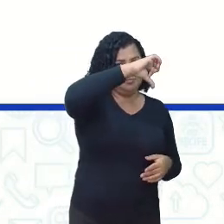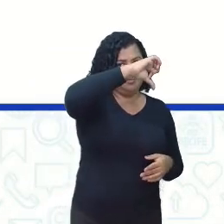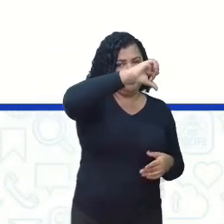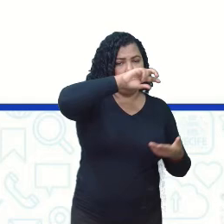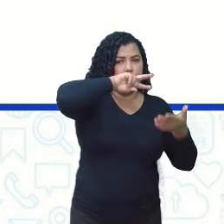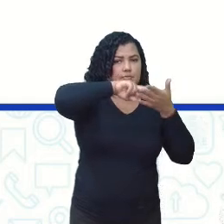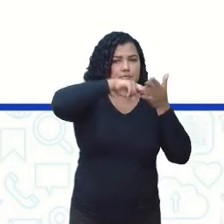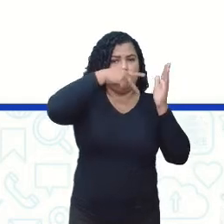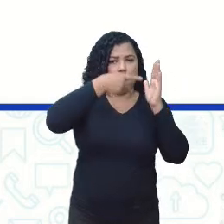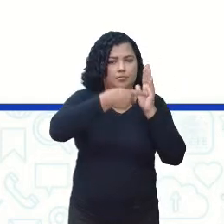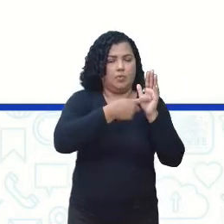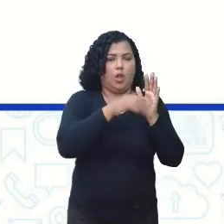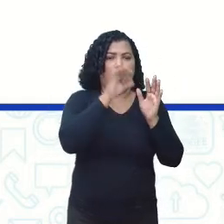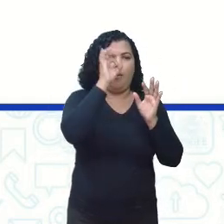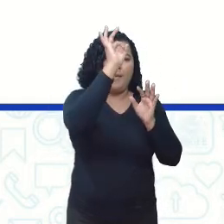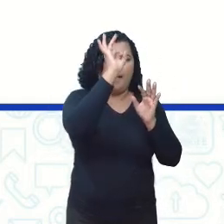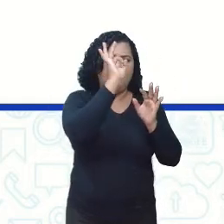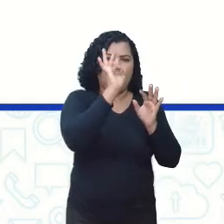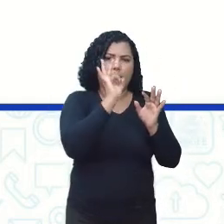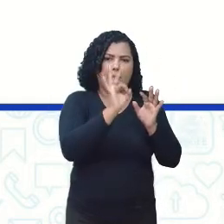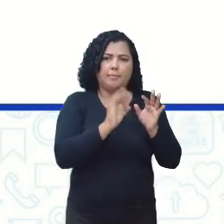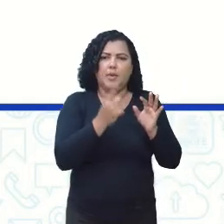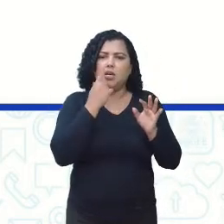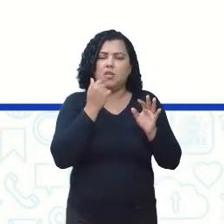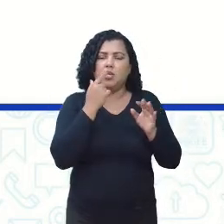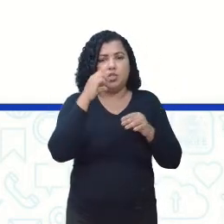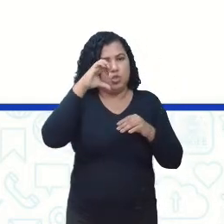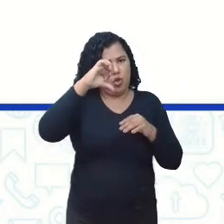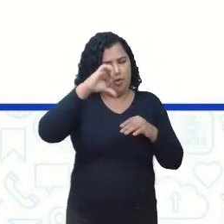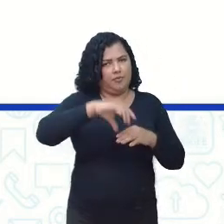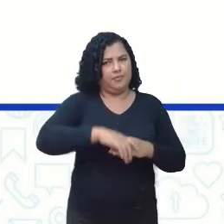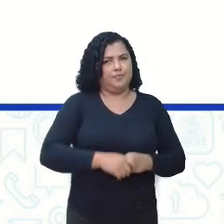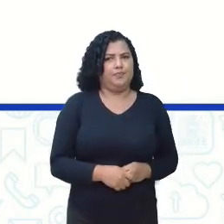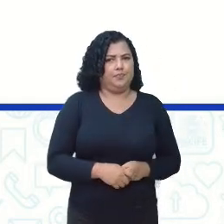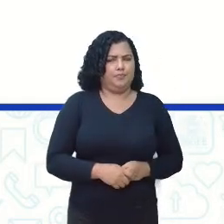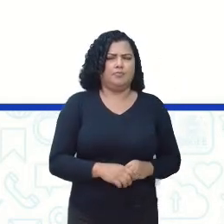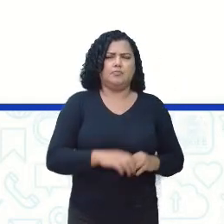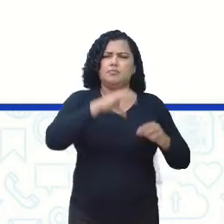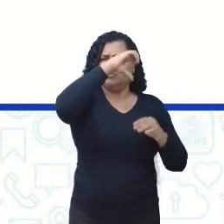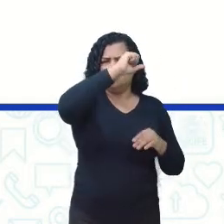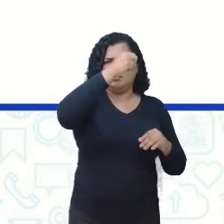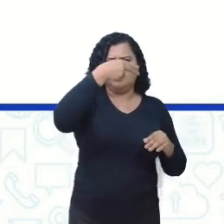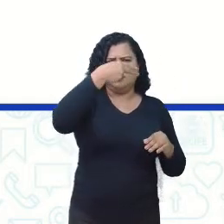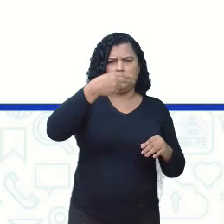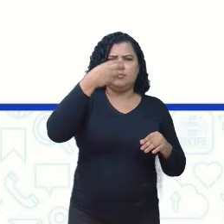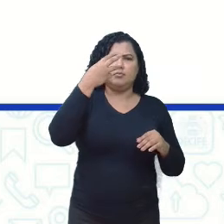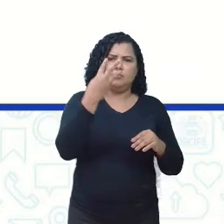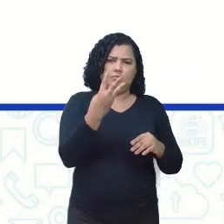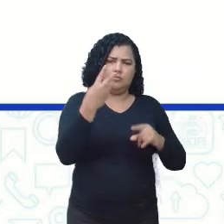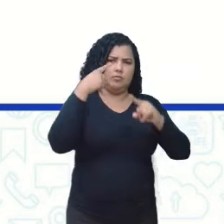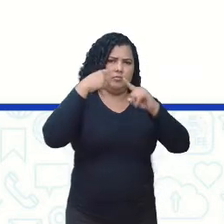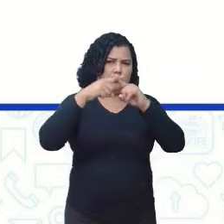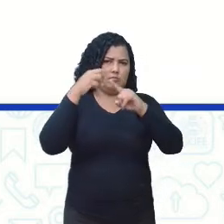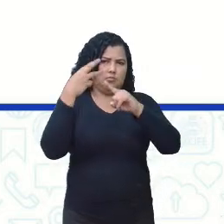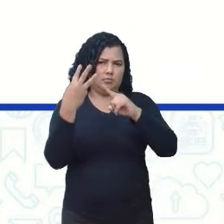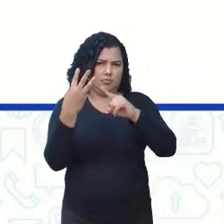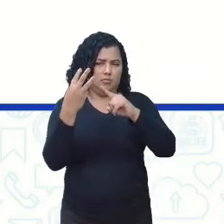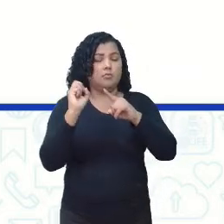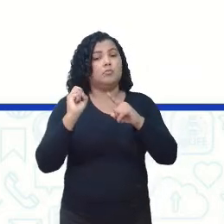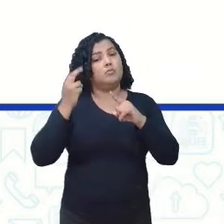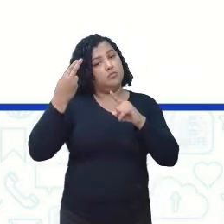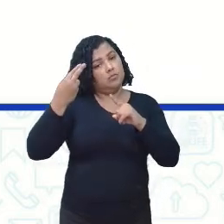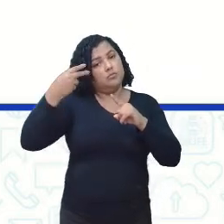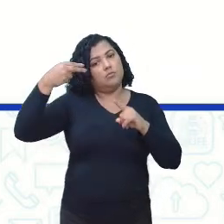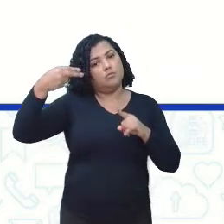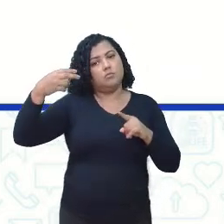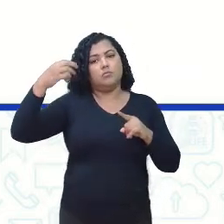pontinhos vermelhos daquela animação. O 9 é 3 vezes 3, que pode ser representado por 3